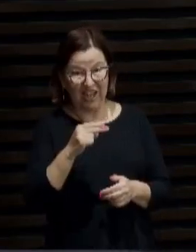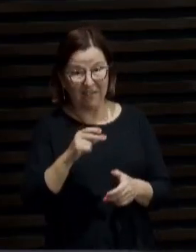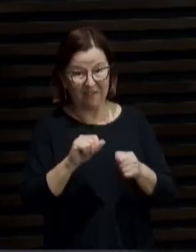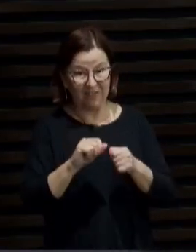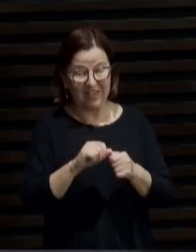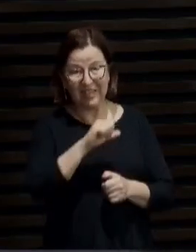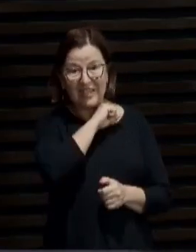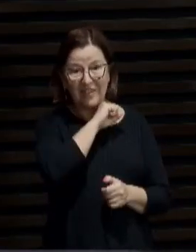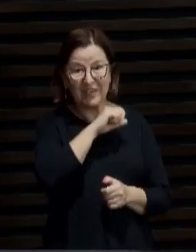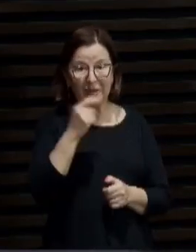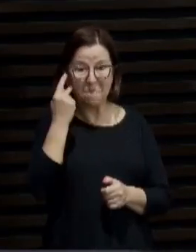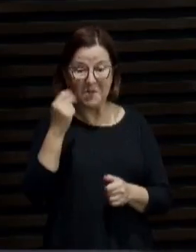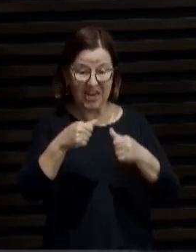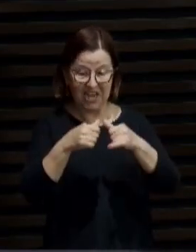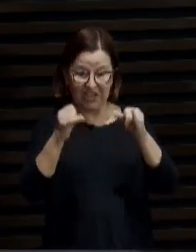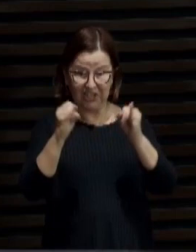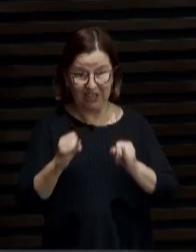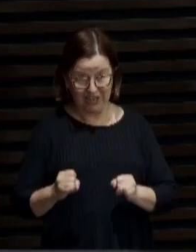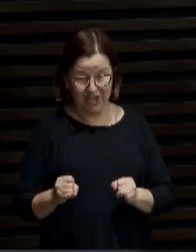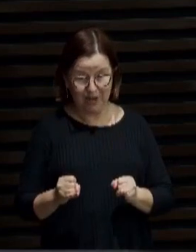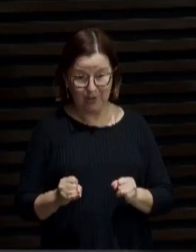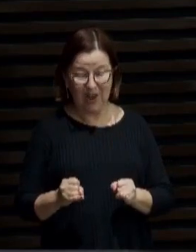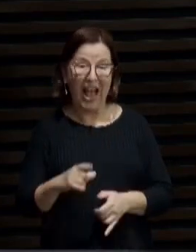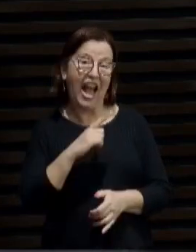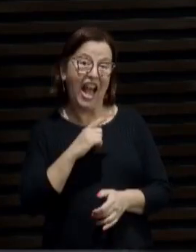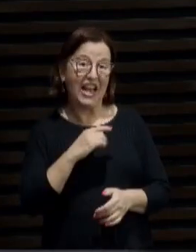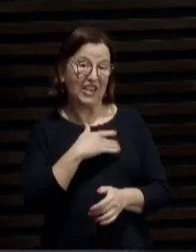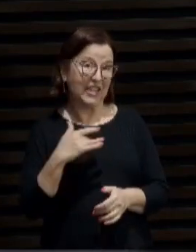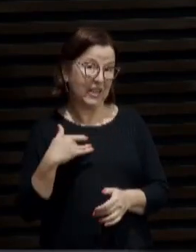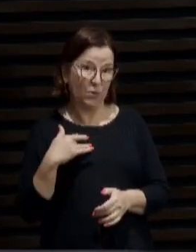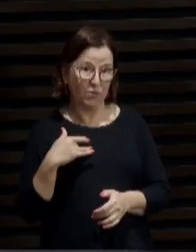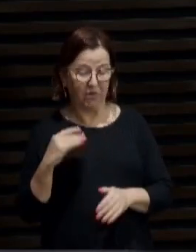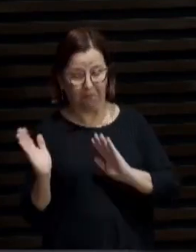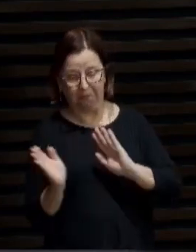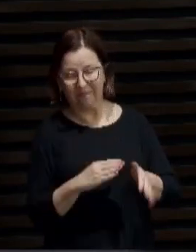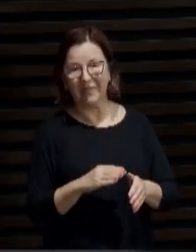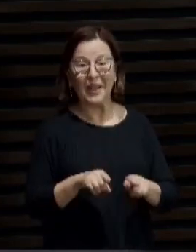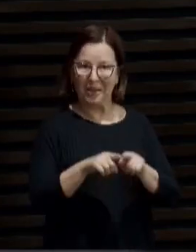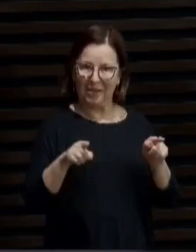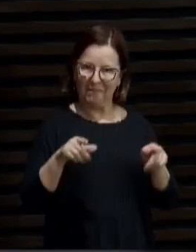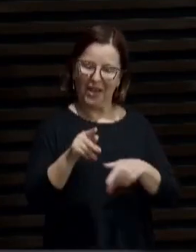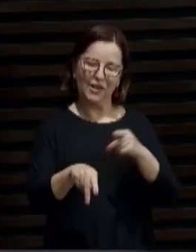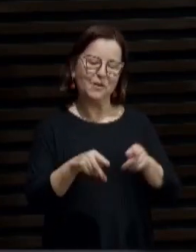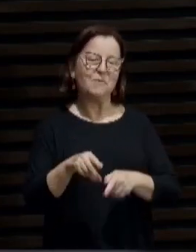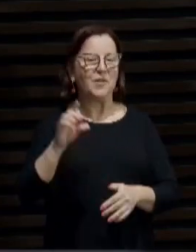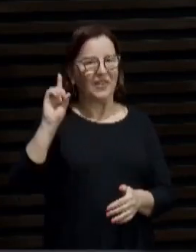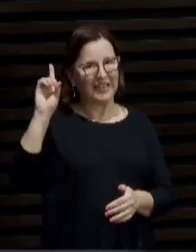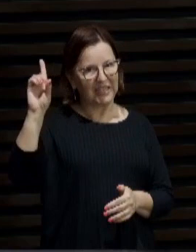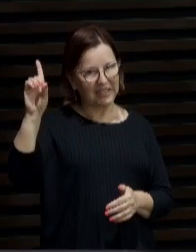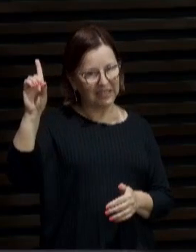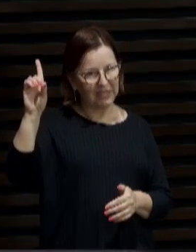teriam proteção, teriam saúde para a sua família. Mas o povo de Deus,